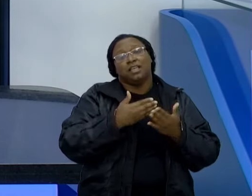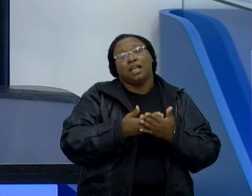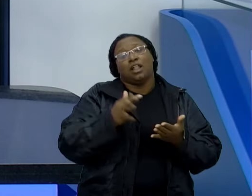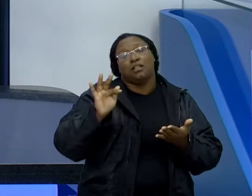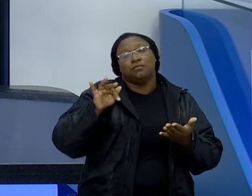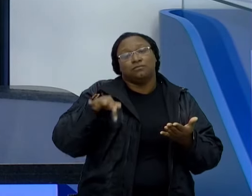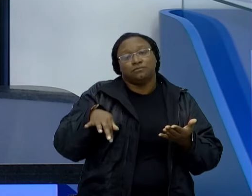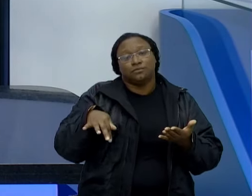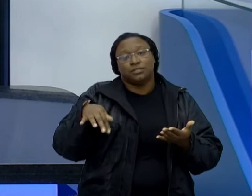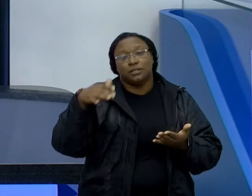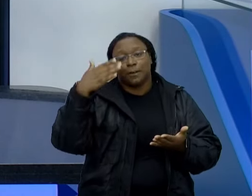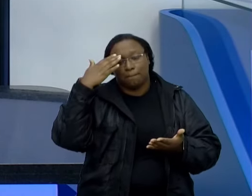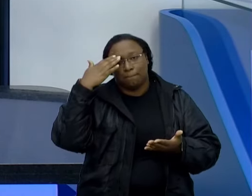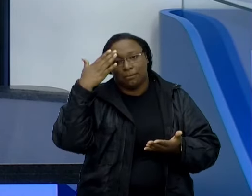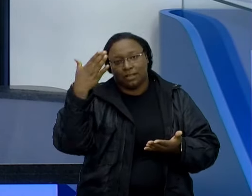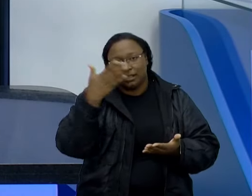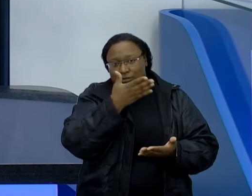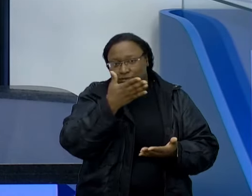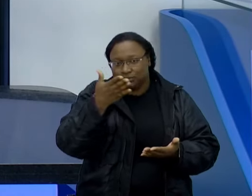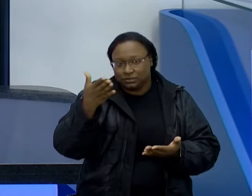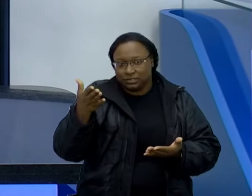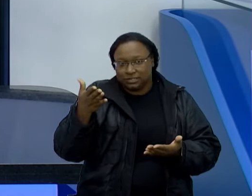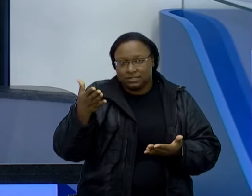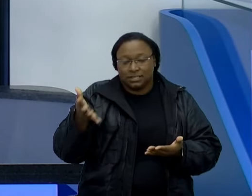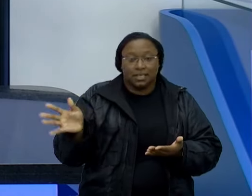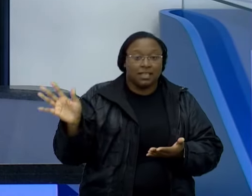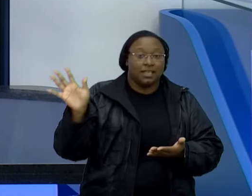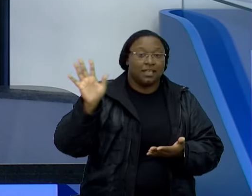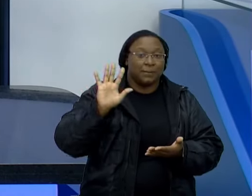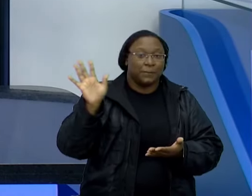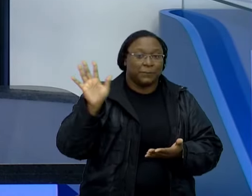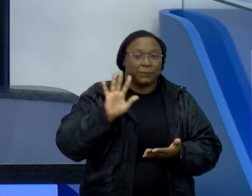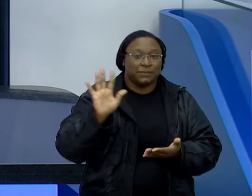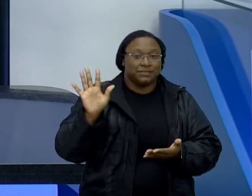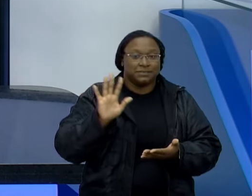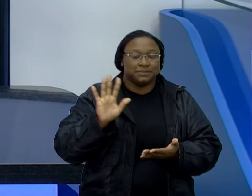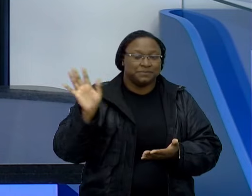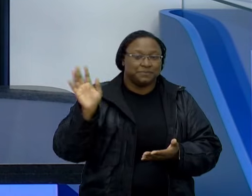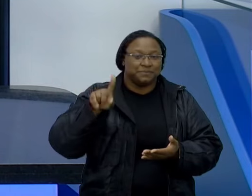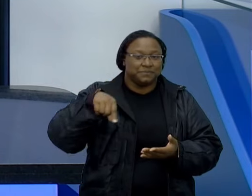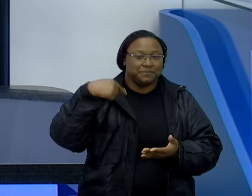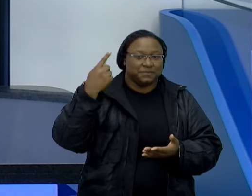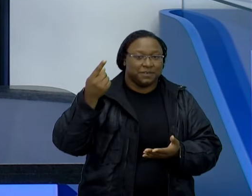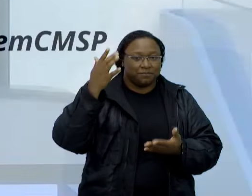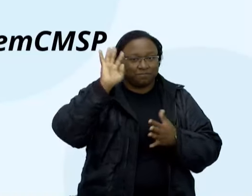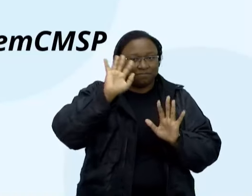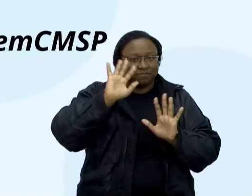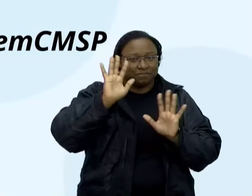Obrigado aí pela participação de vocês e até a próxima, gente. Valeu!